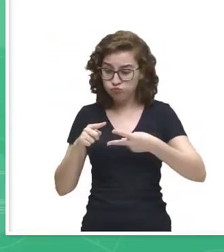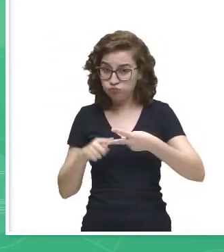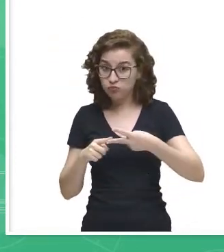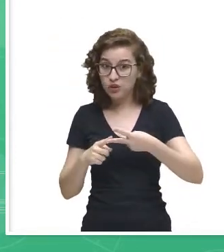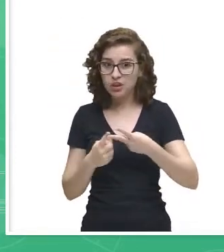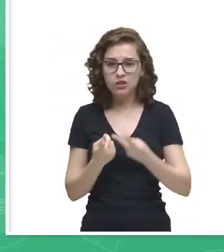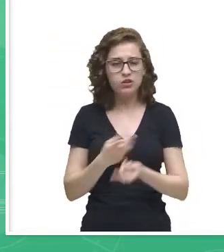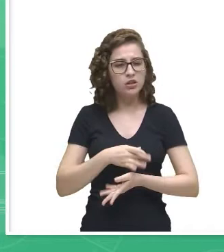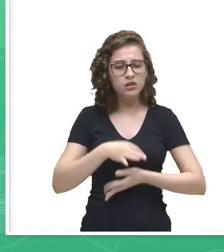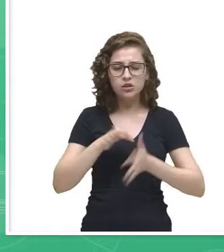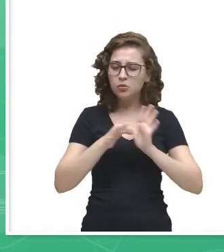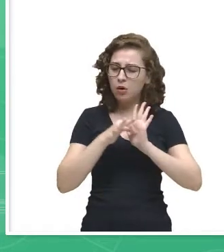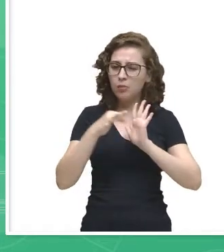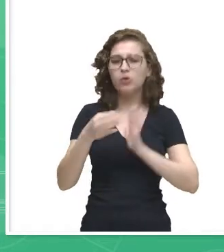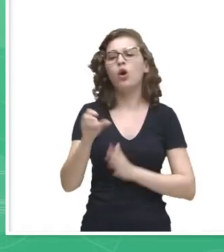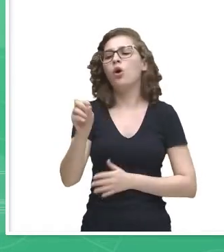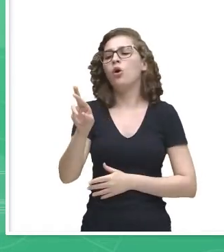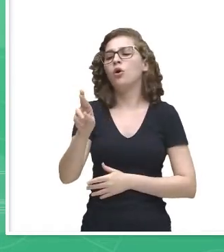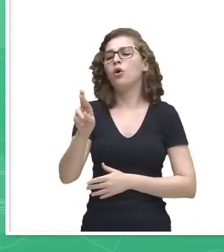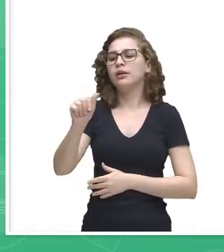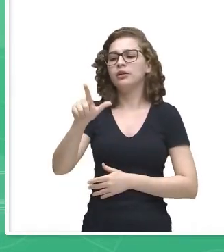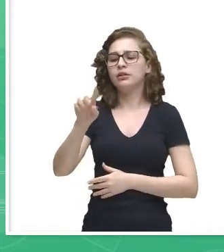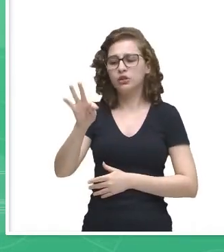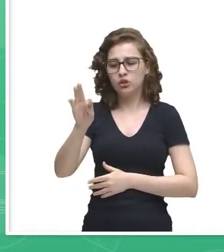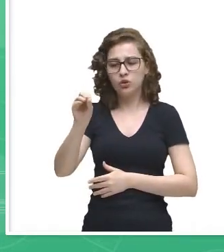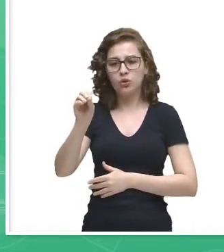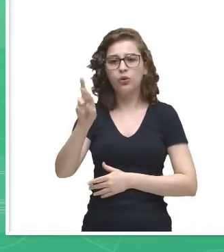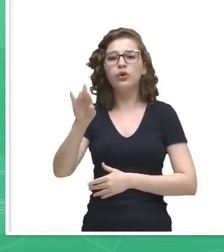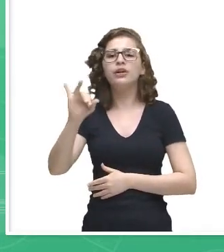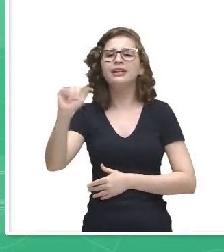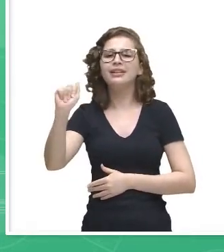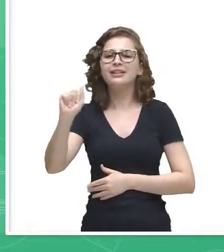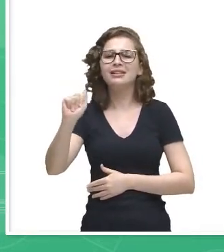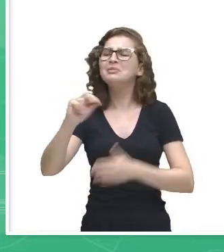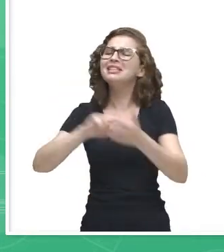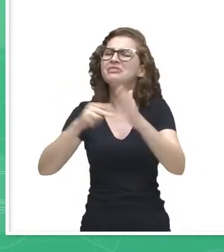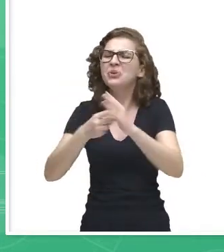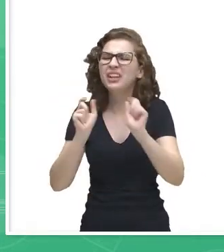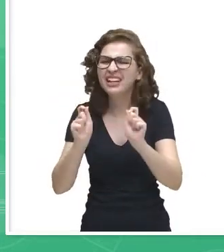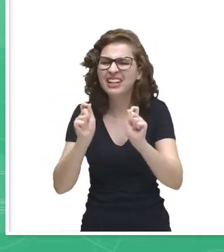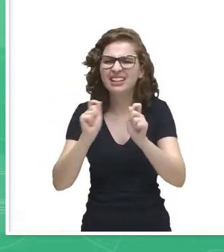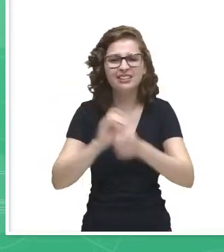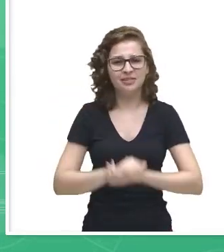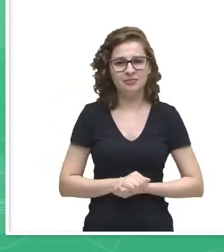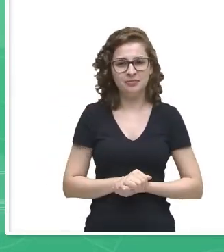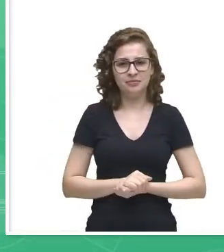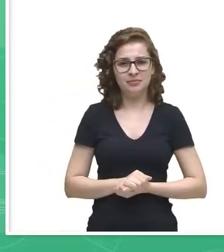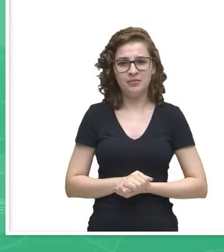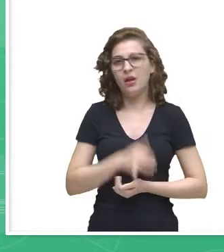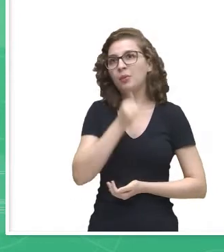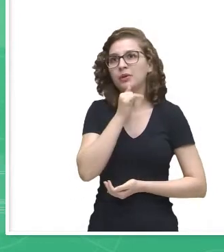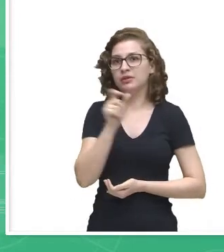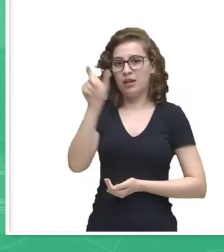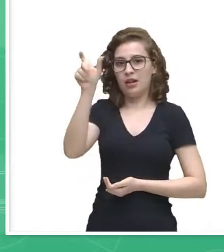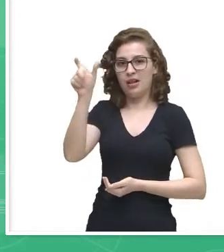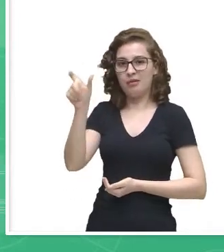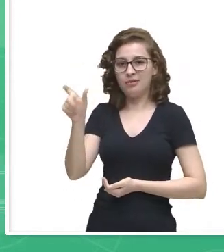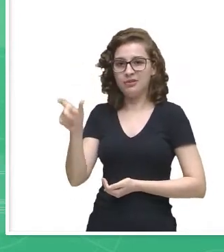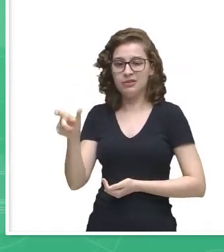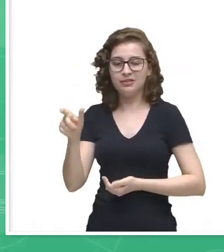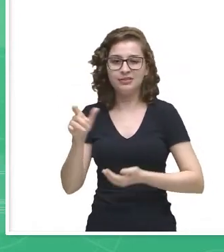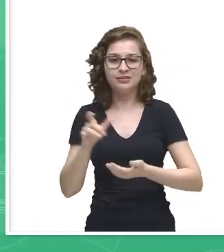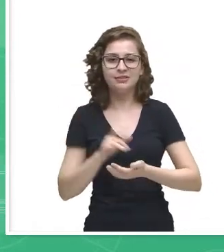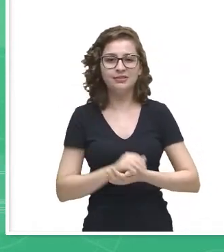extraordinária. O que é oratória, professora? Sabe aquela pessoa que normalmente a gente diz que tem um papo de derrubar